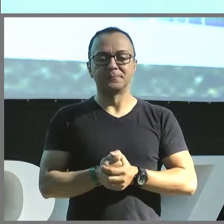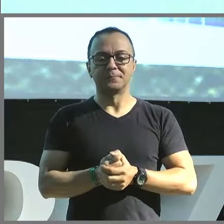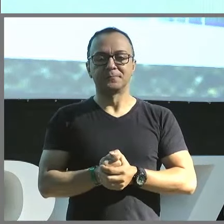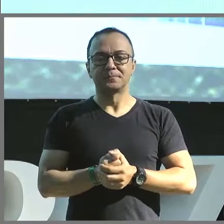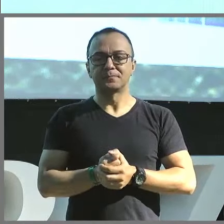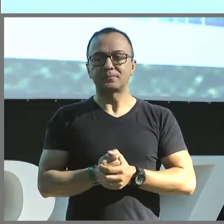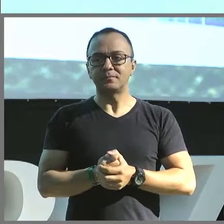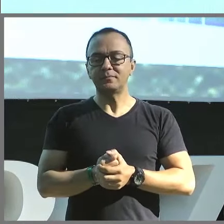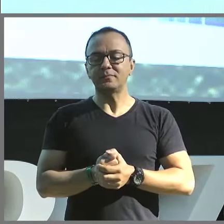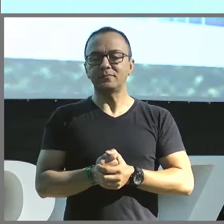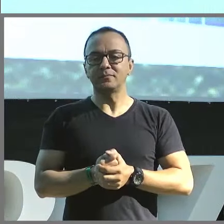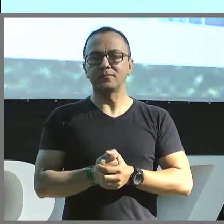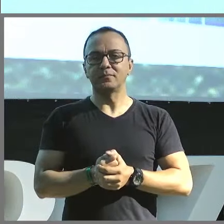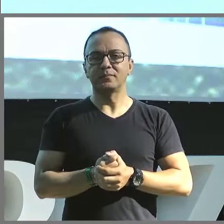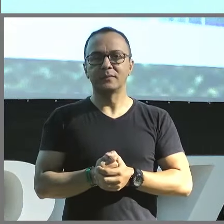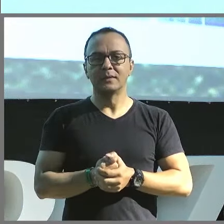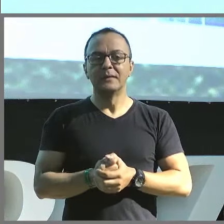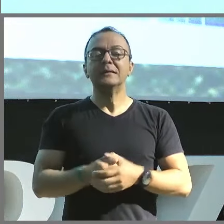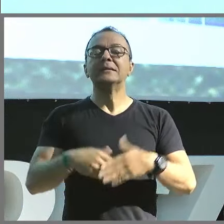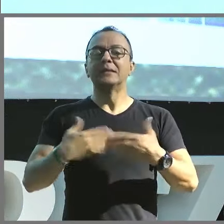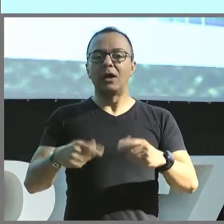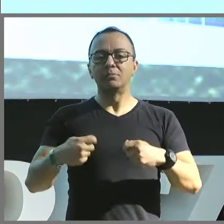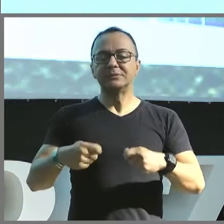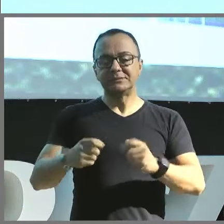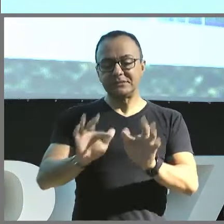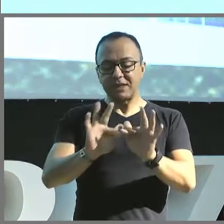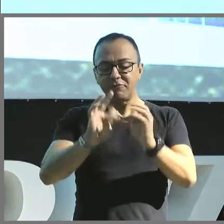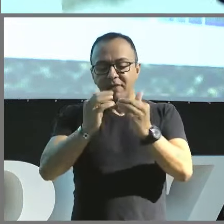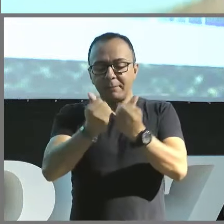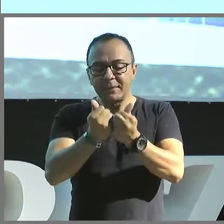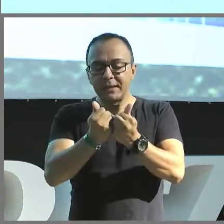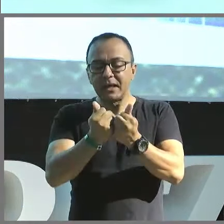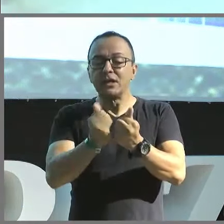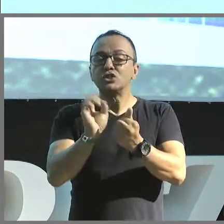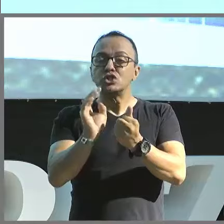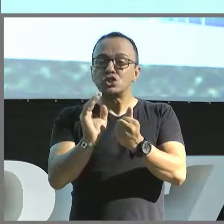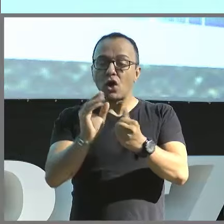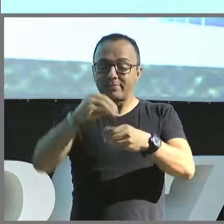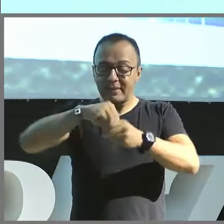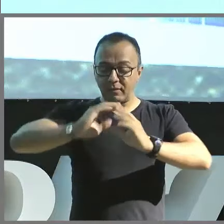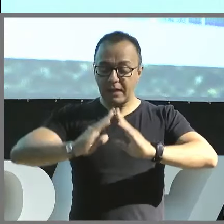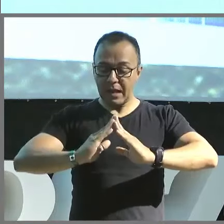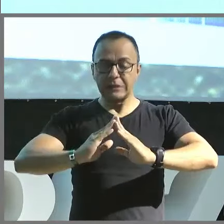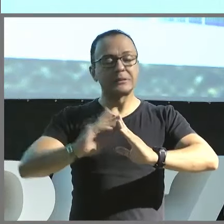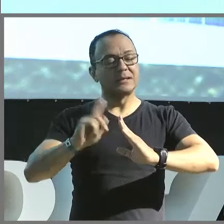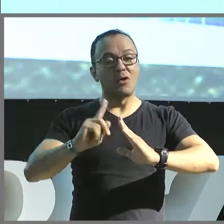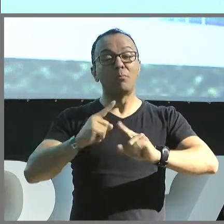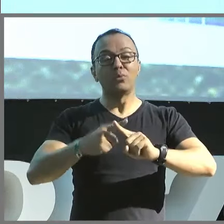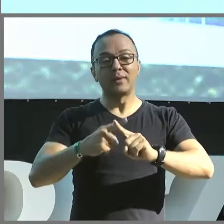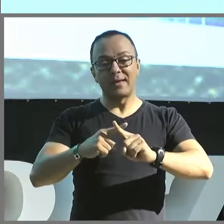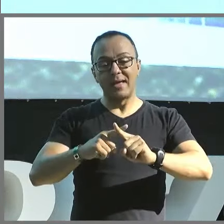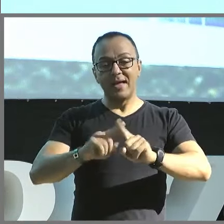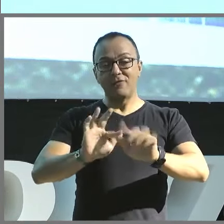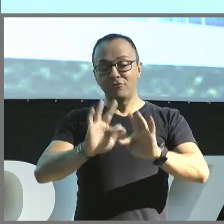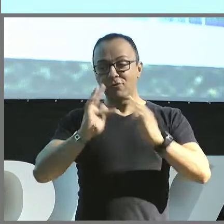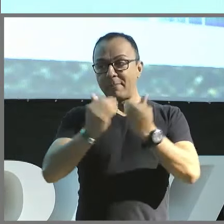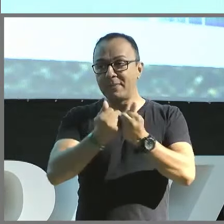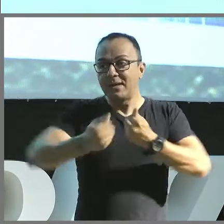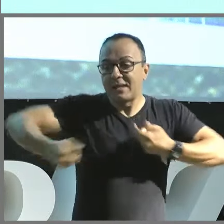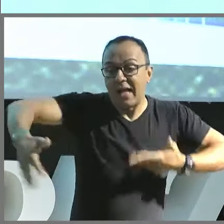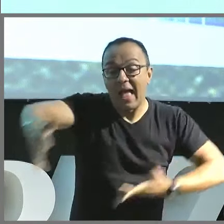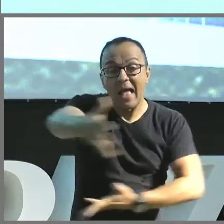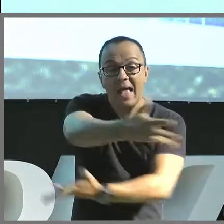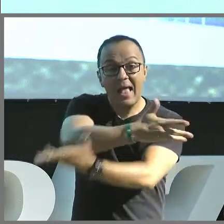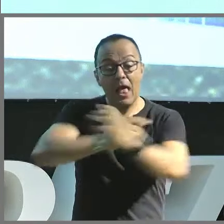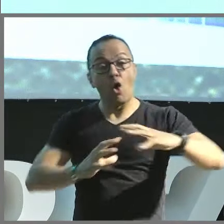o conteúdo desse lar para o mundo, na composição da grande família universal. Essa foi